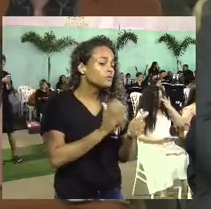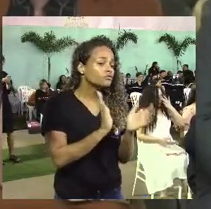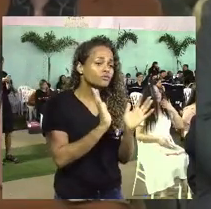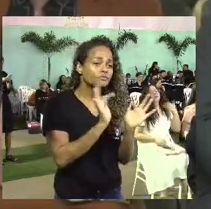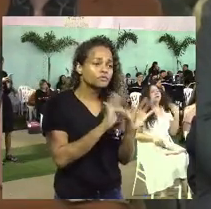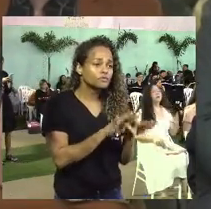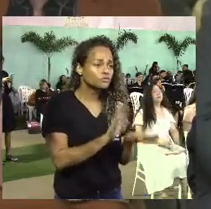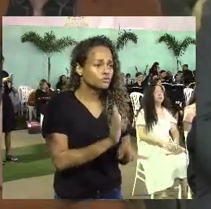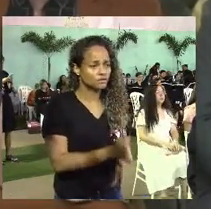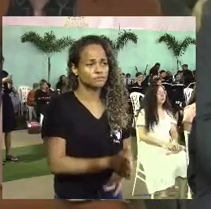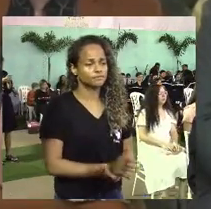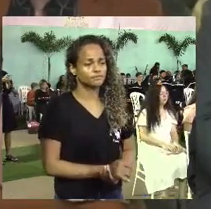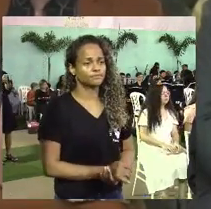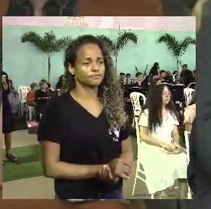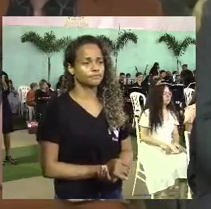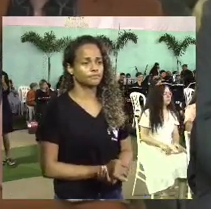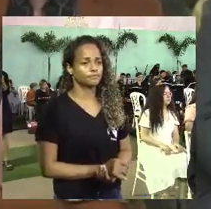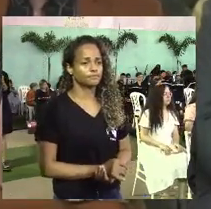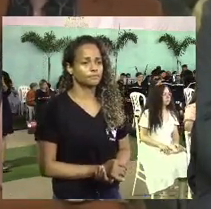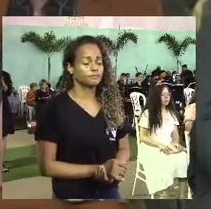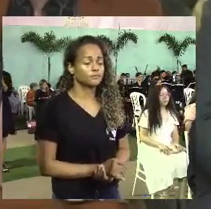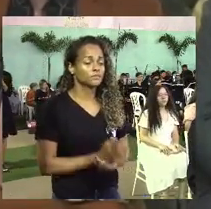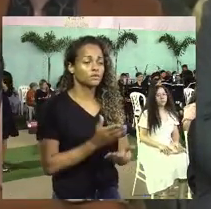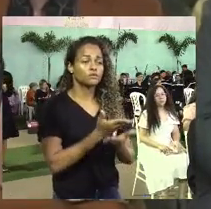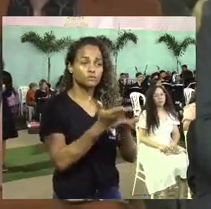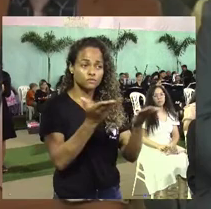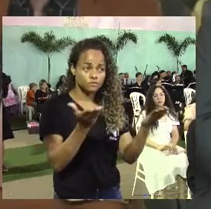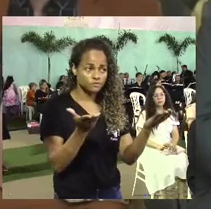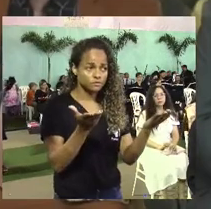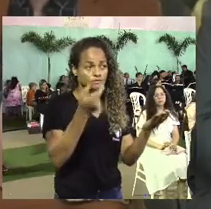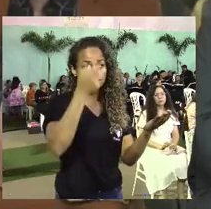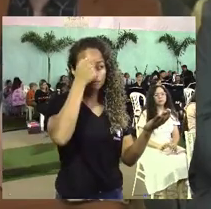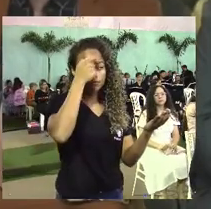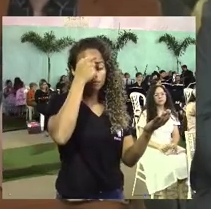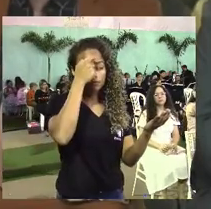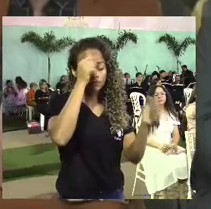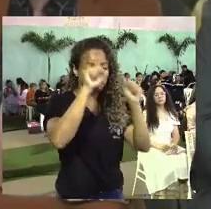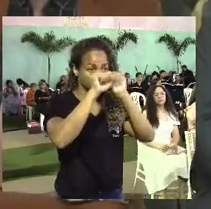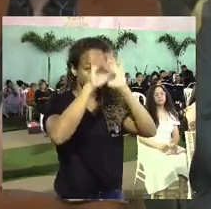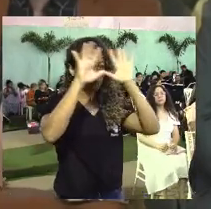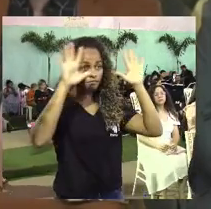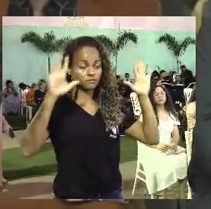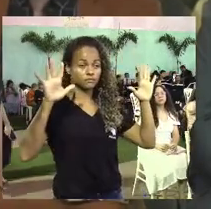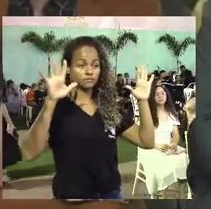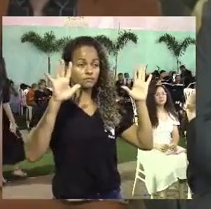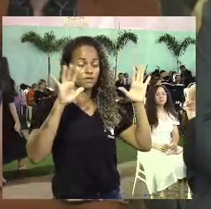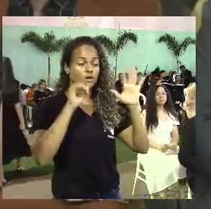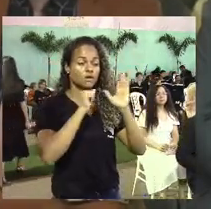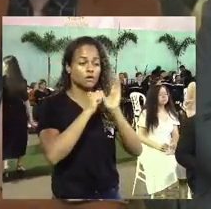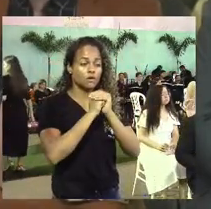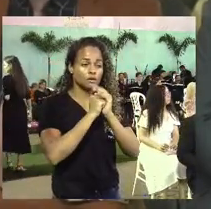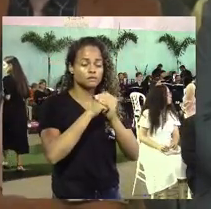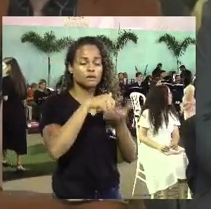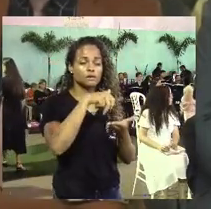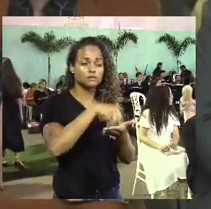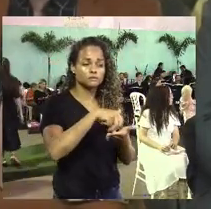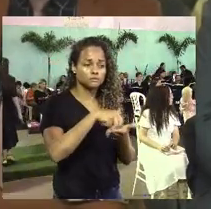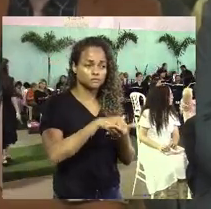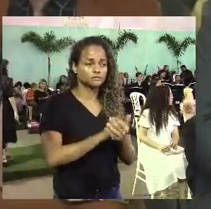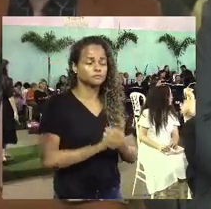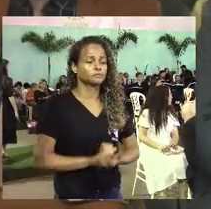coisas portanto sei que sóbrios e vigiai em oração primeira Pedro 4:7